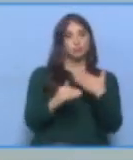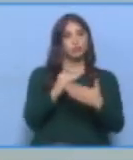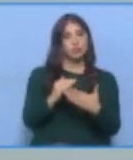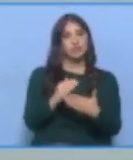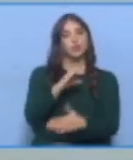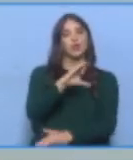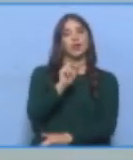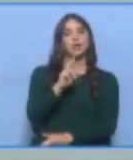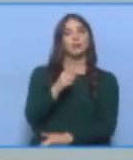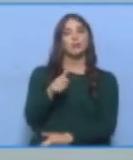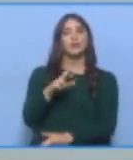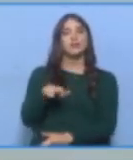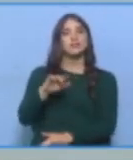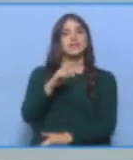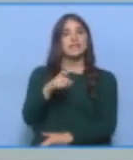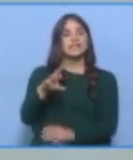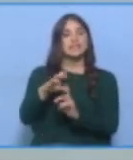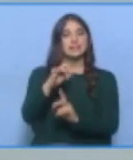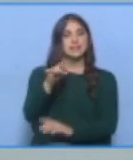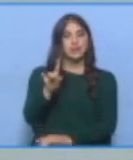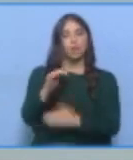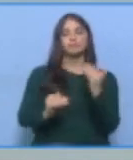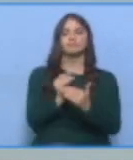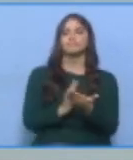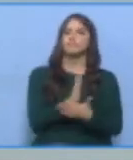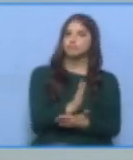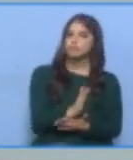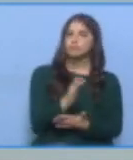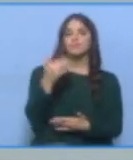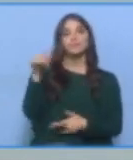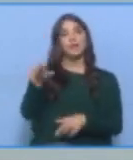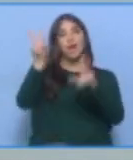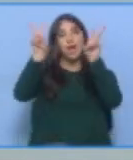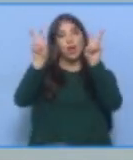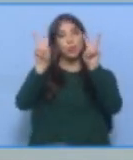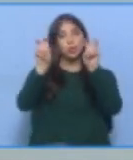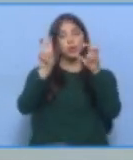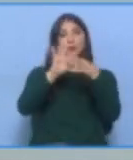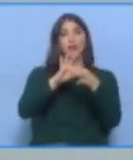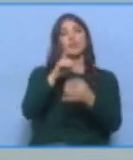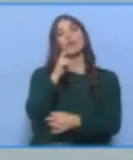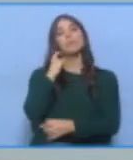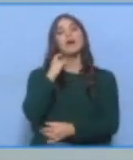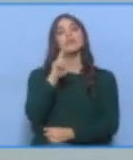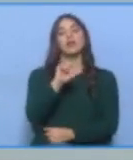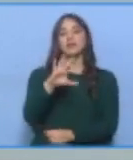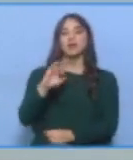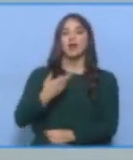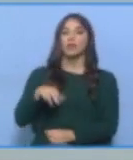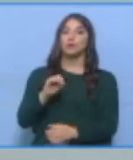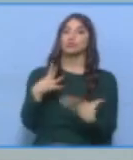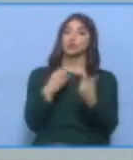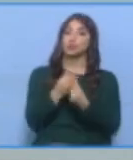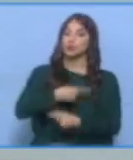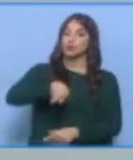Não eu, mas Deus, biografia espiritual de Carlo Acutis, é o título do livro do Padre Ricardo, que está hoje connosco. Padre Ricardo,